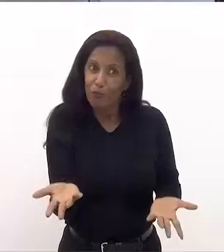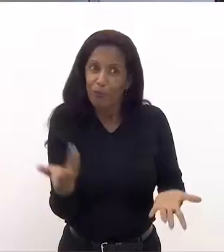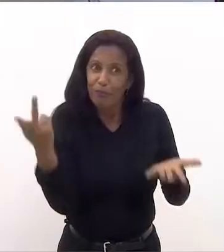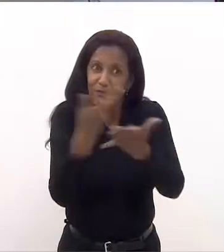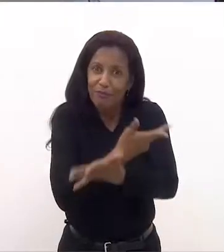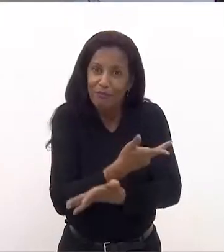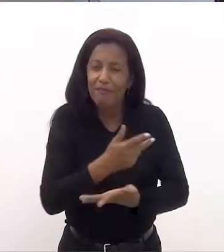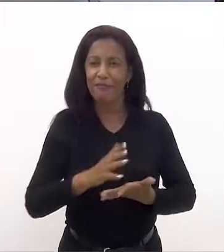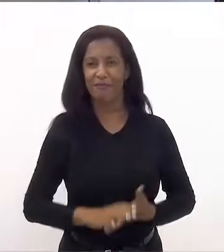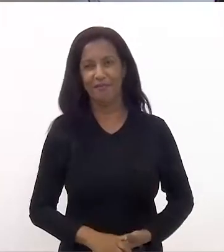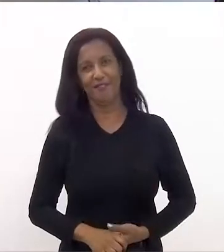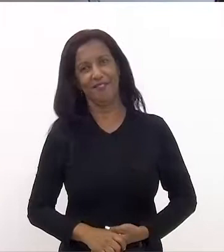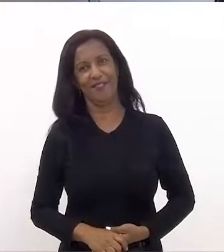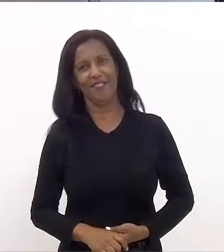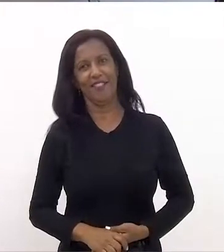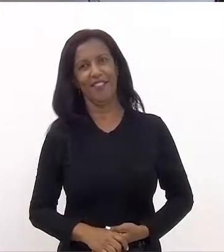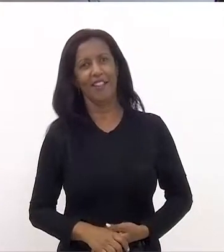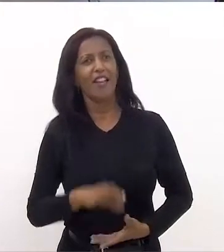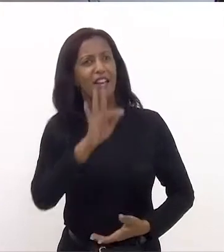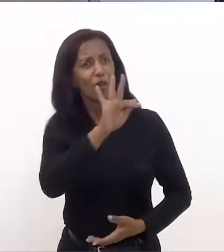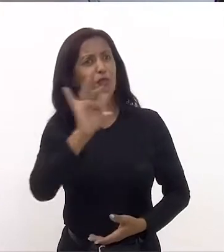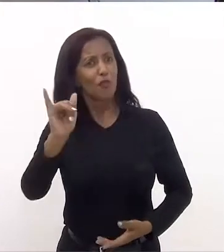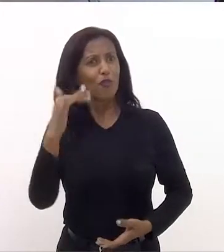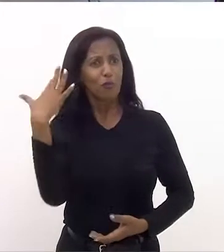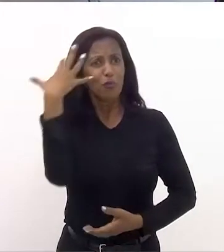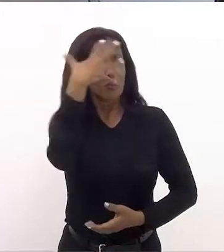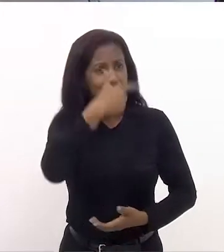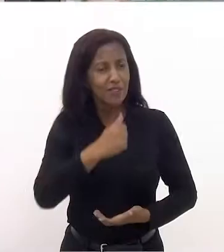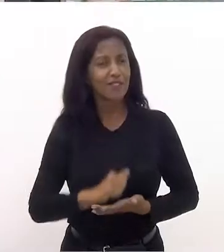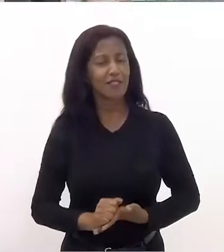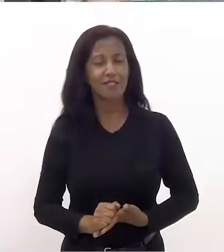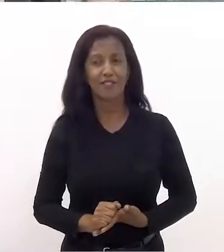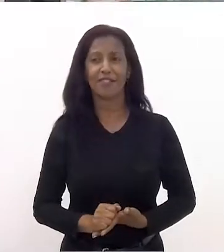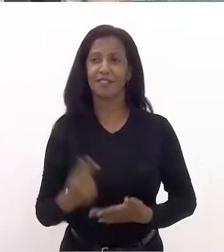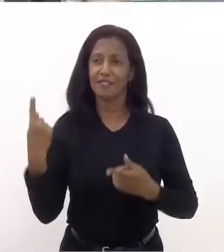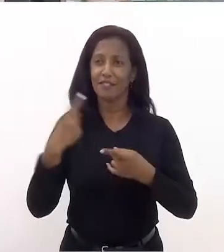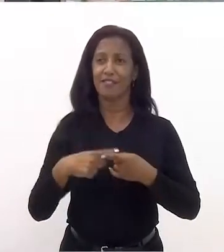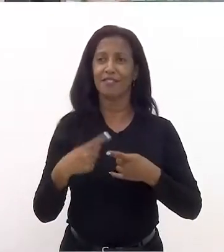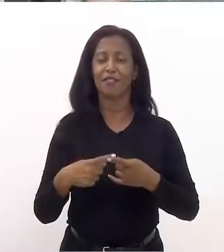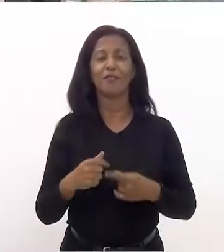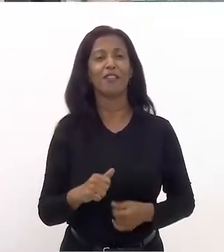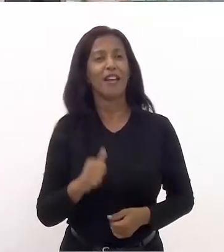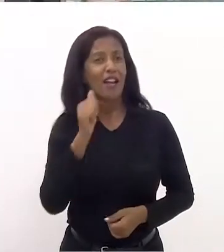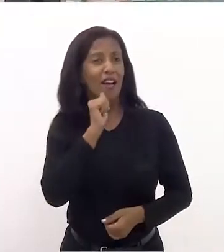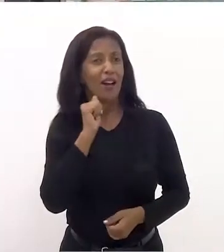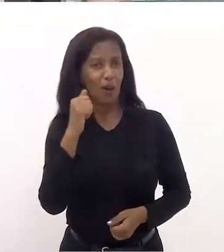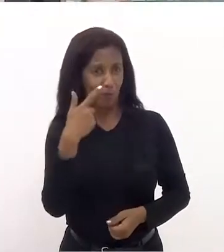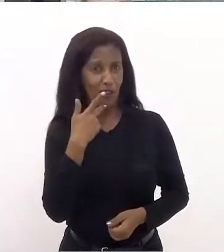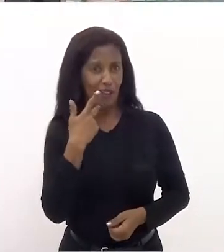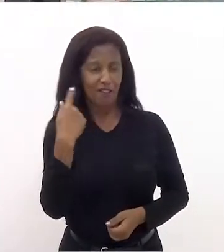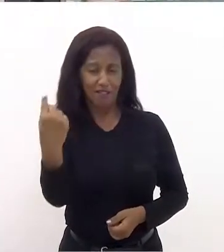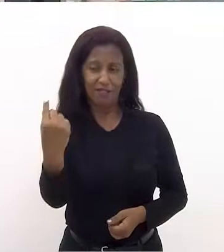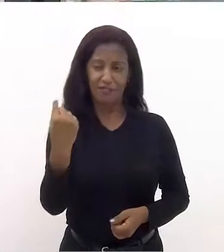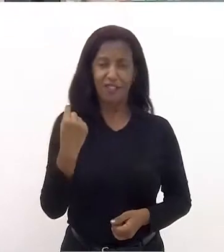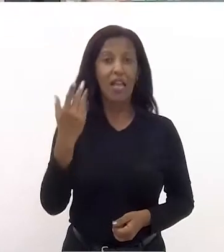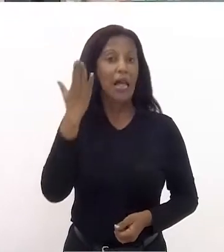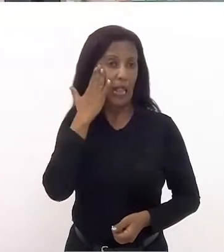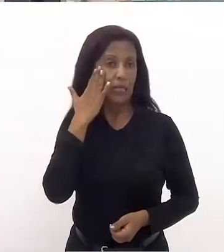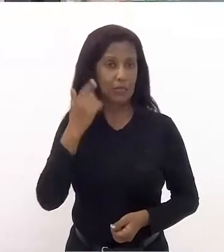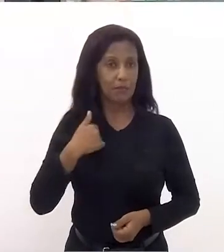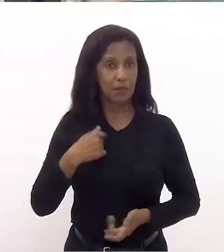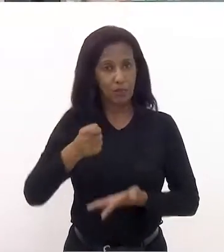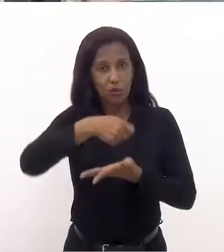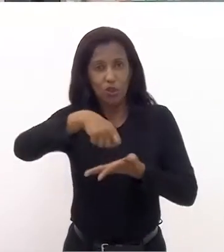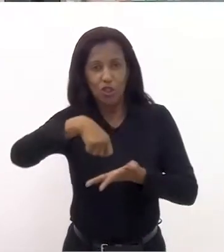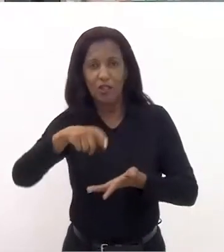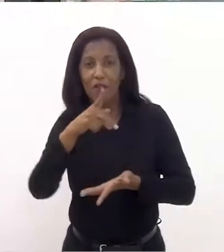foi, virou. Foi muito bonito isso, porque ela falou para mim, ela